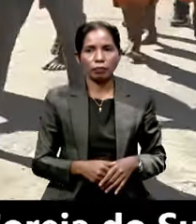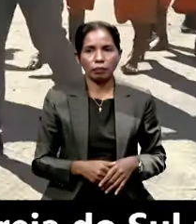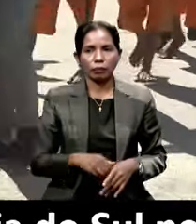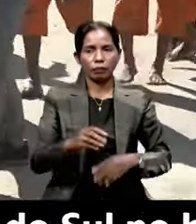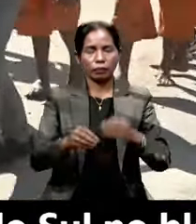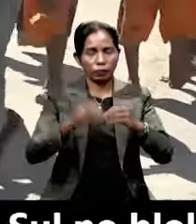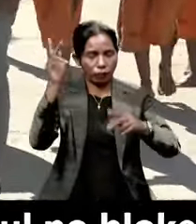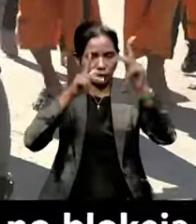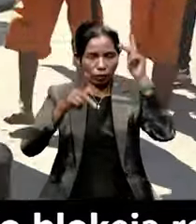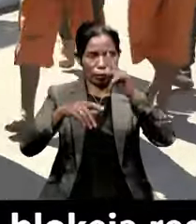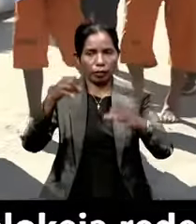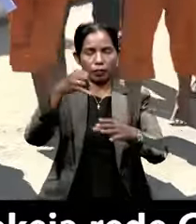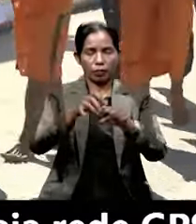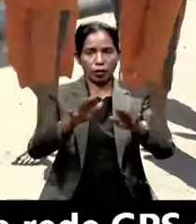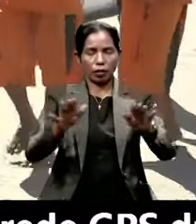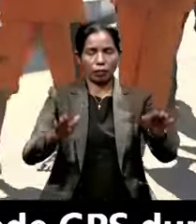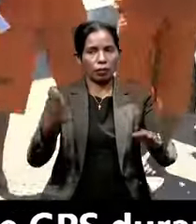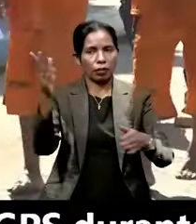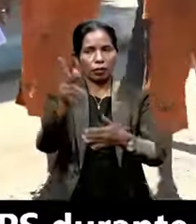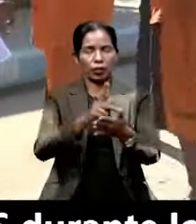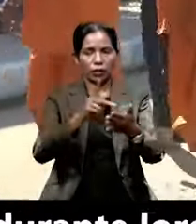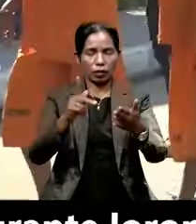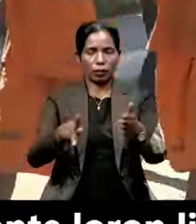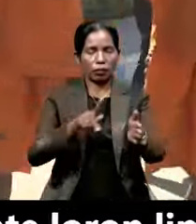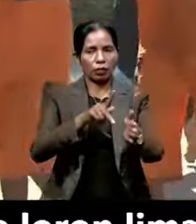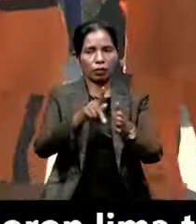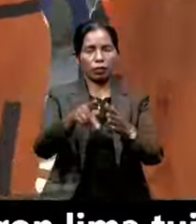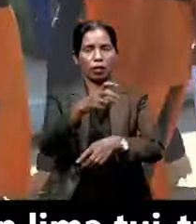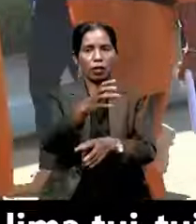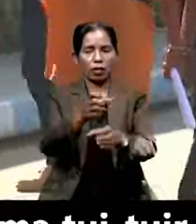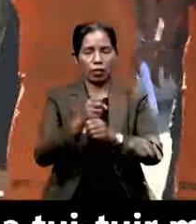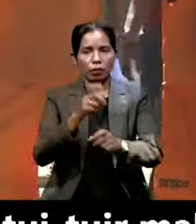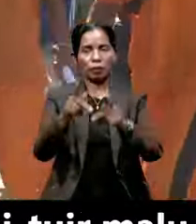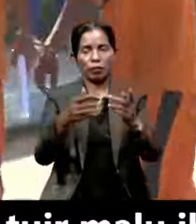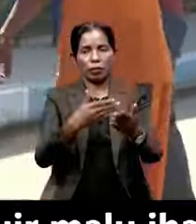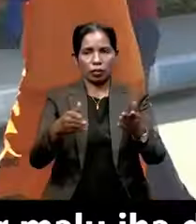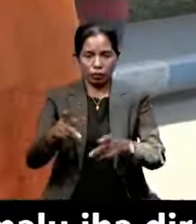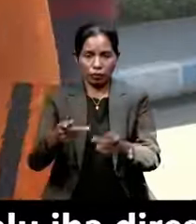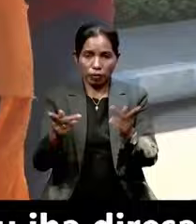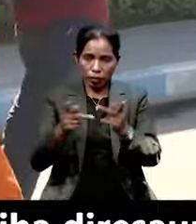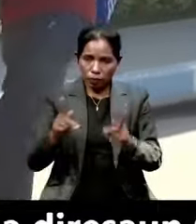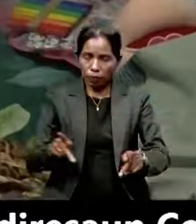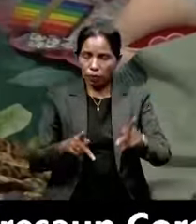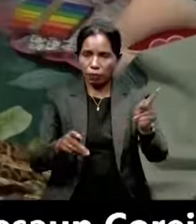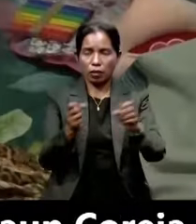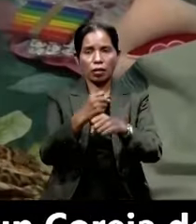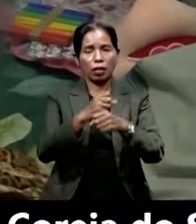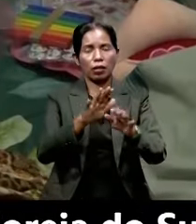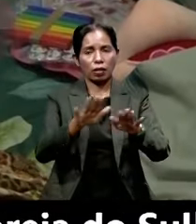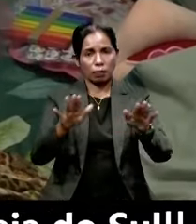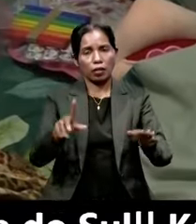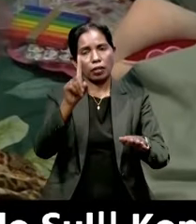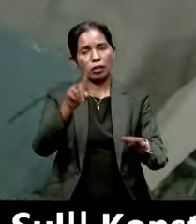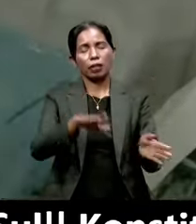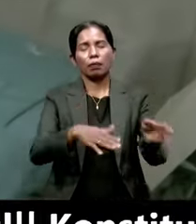Relaciona o caso envolvimento labarik nien e krimi assalto no hadau ema nia sasan e fatim público, onde resulta labarik ida mate no